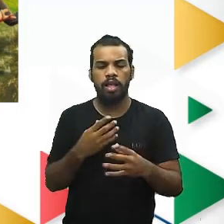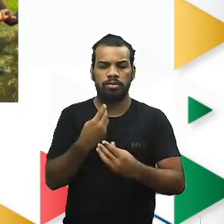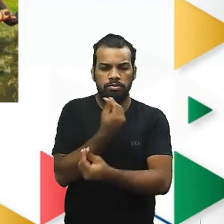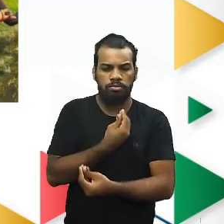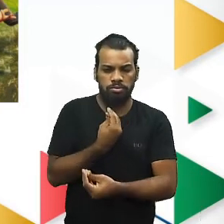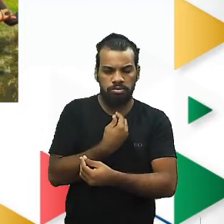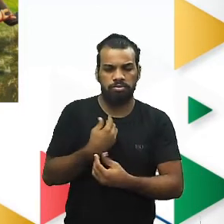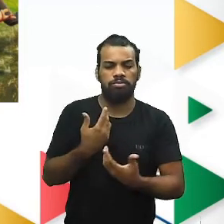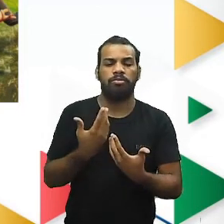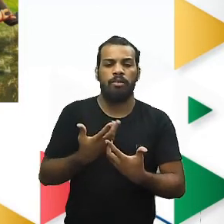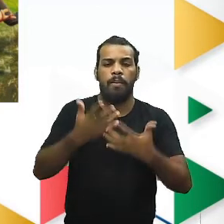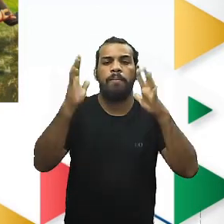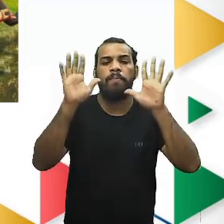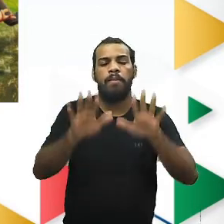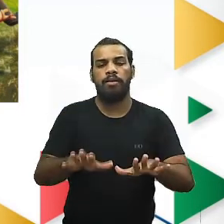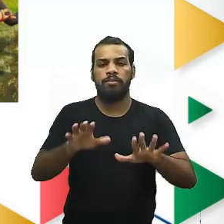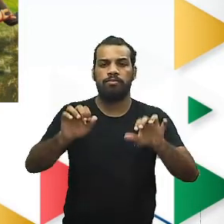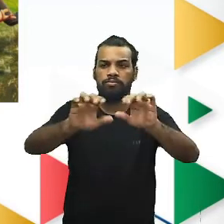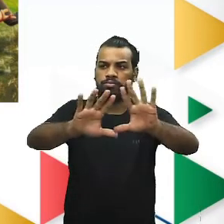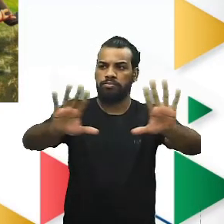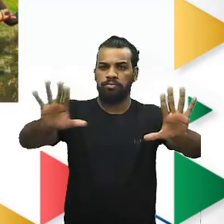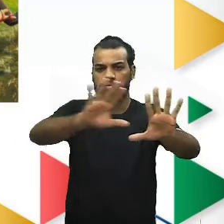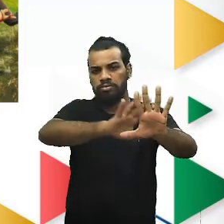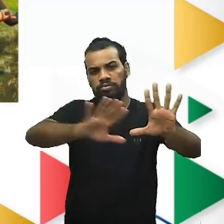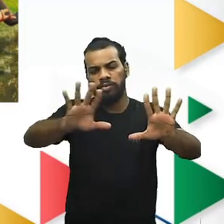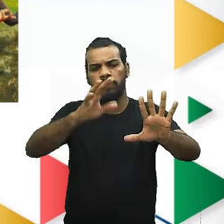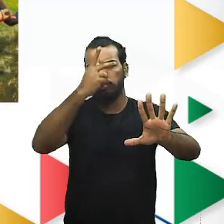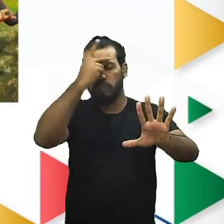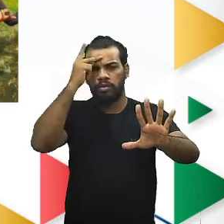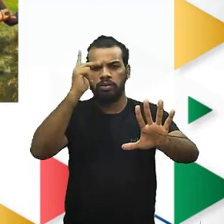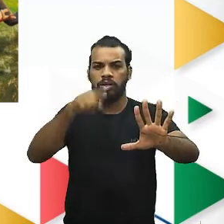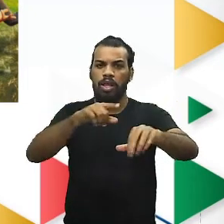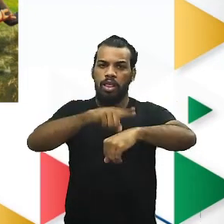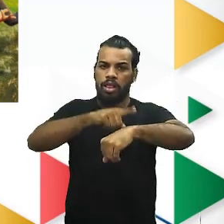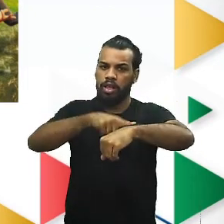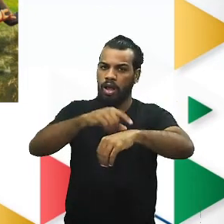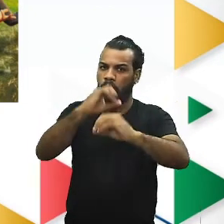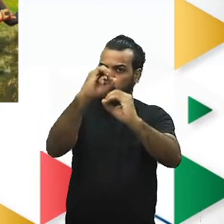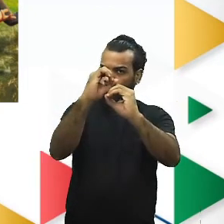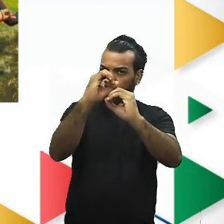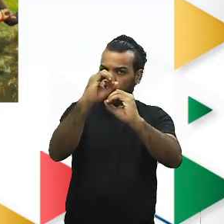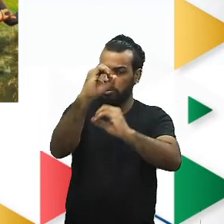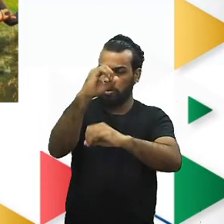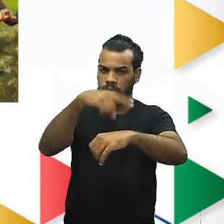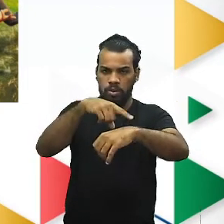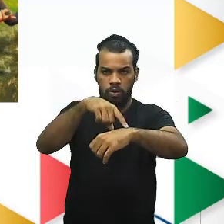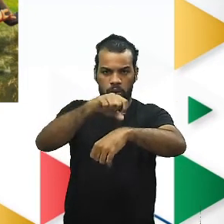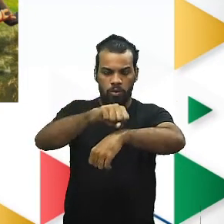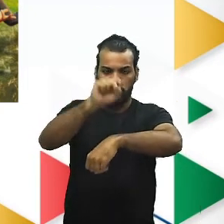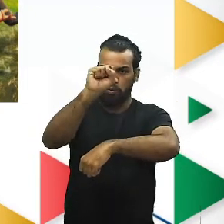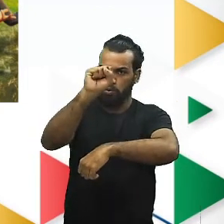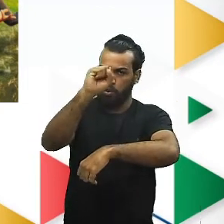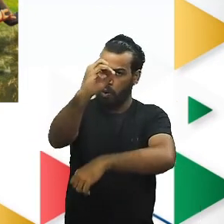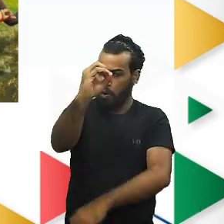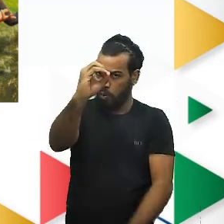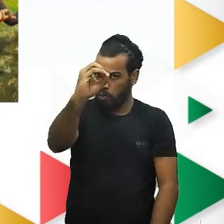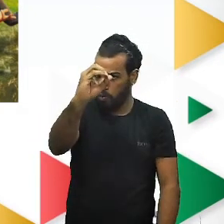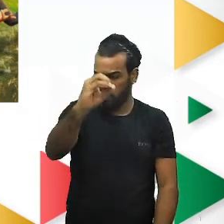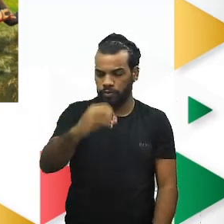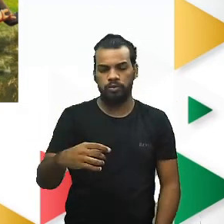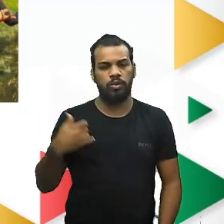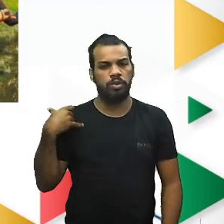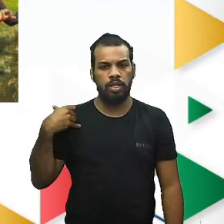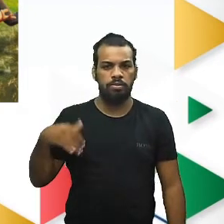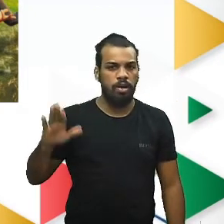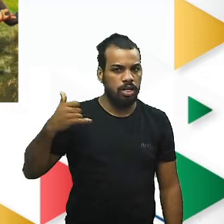passou muito tempo em cartaz, mas era aquele filme que a sessão era meia-noite, né? Então não era um filme que só podia ser maior de idade,